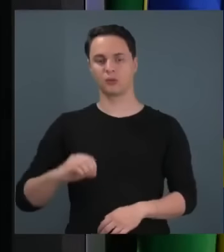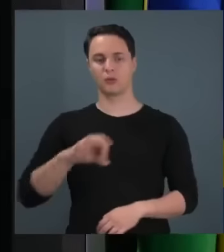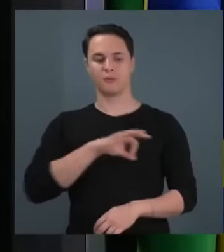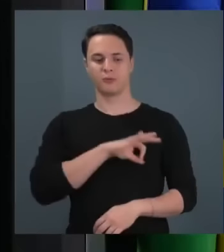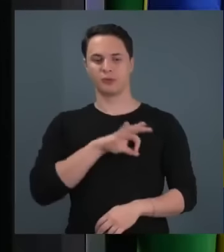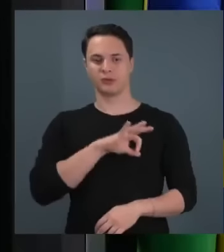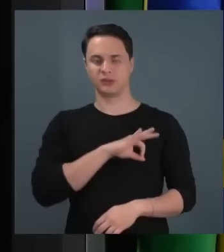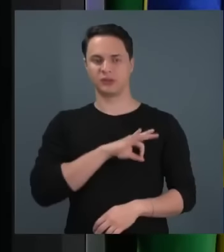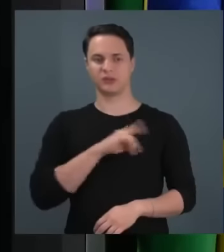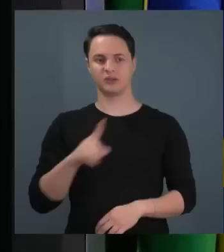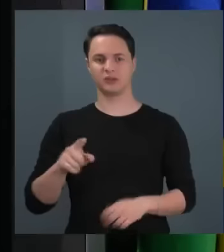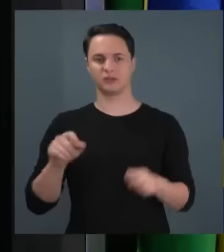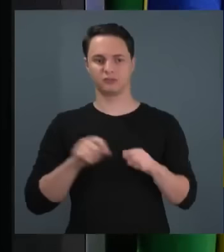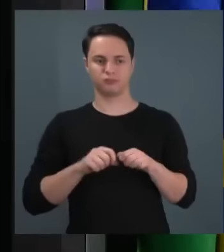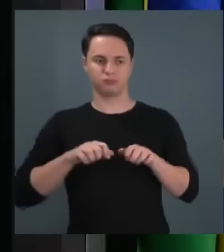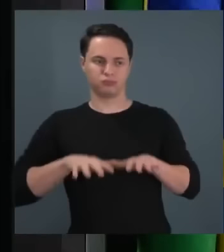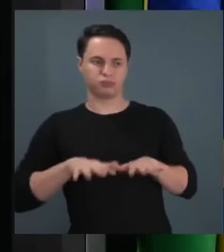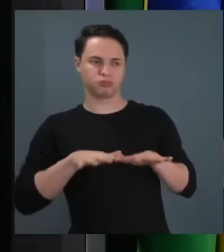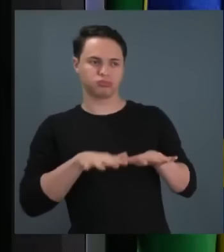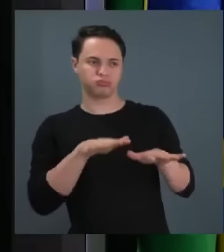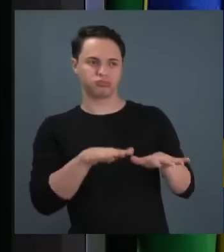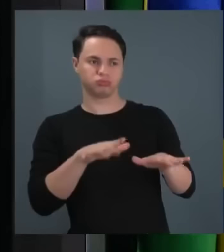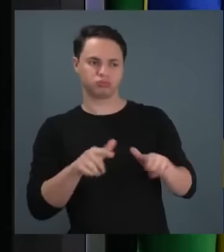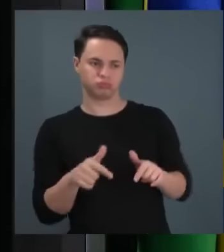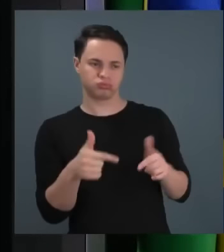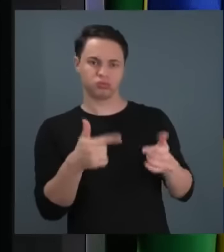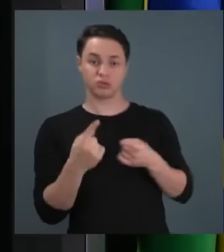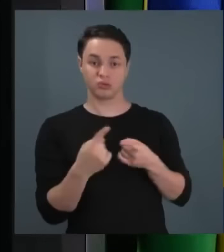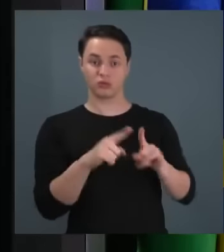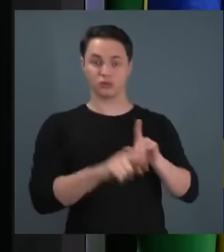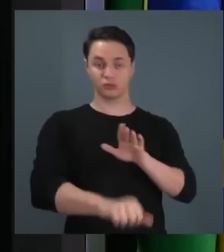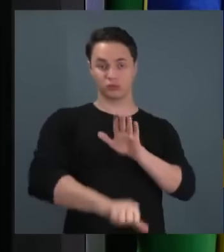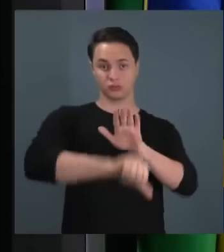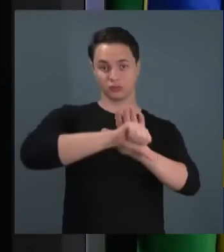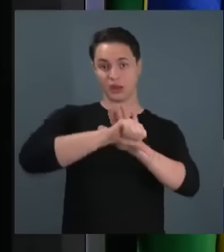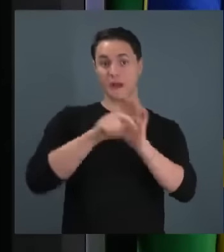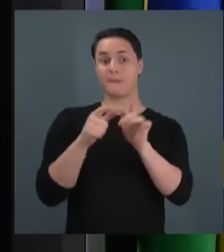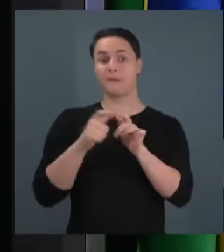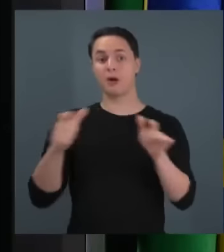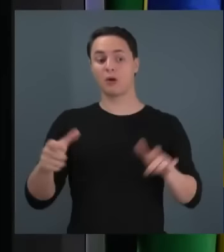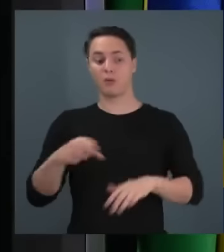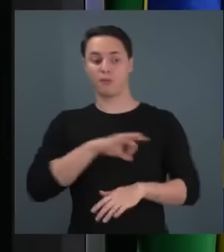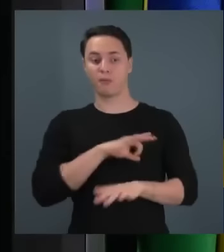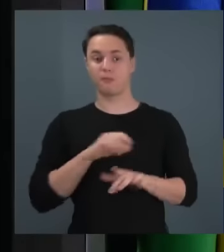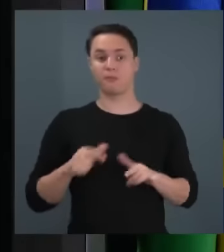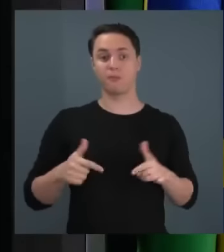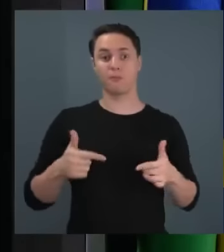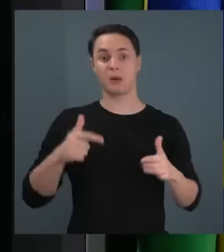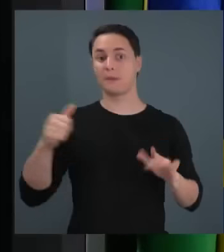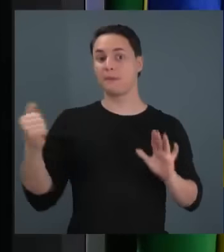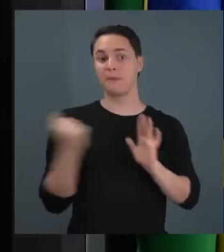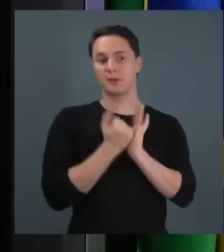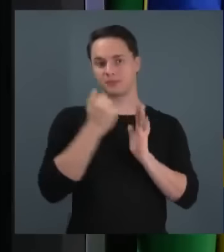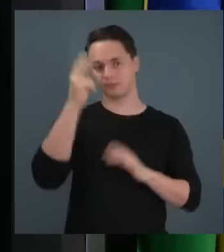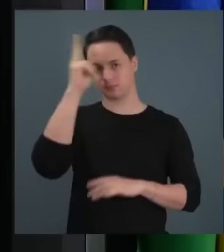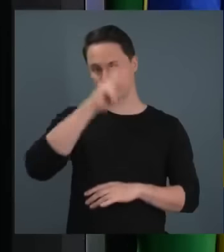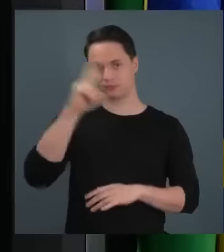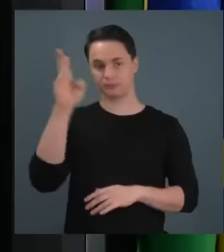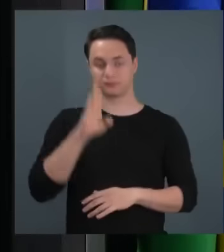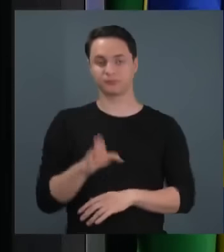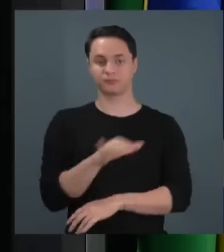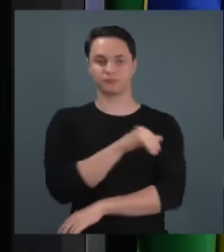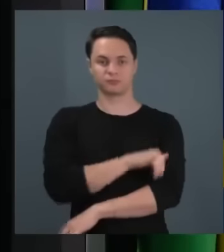reunindo 2.500 policiais. Essa foi a maior operação policial da história do Rio de